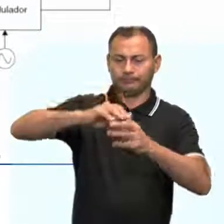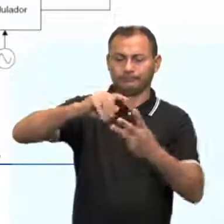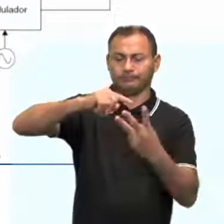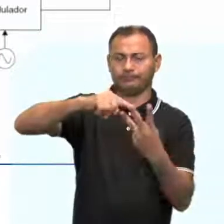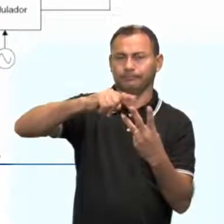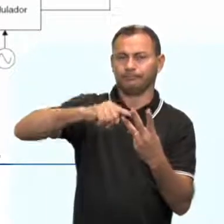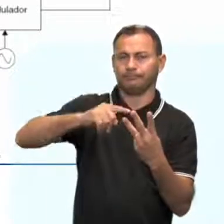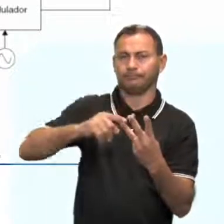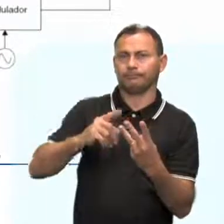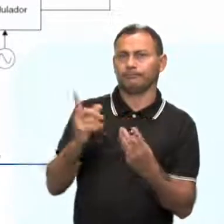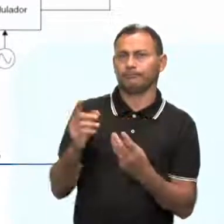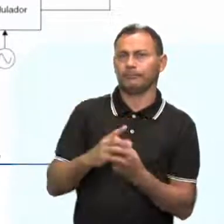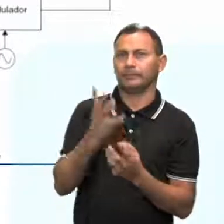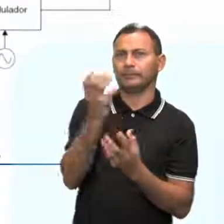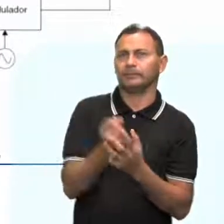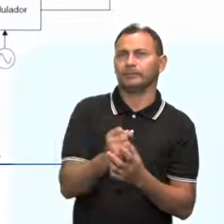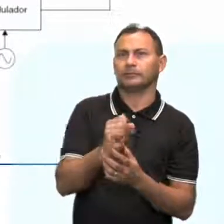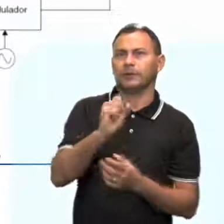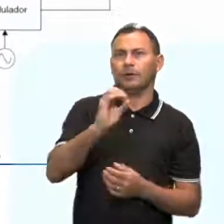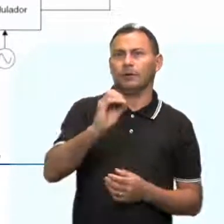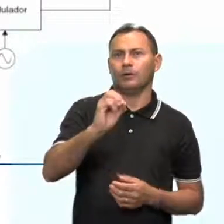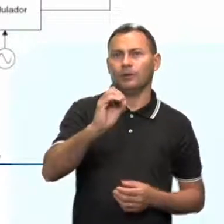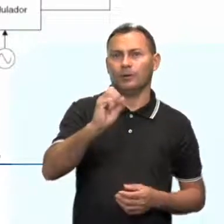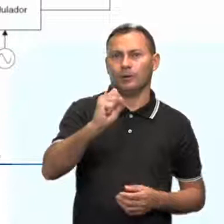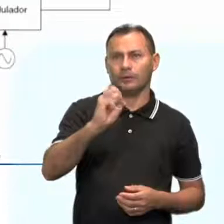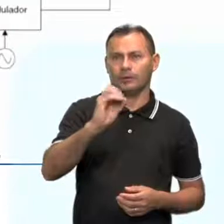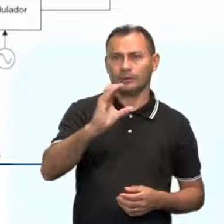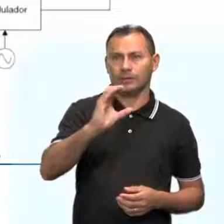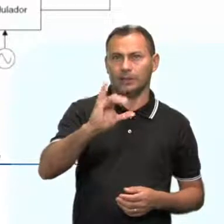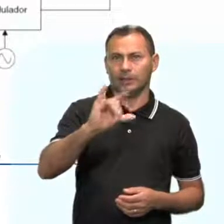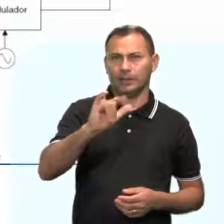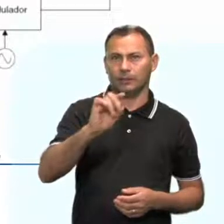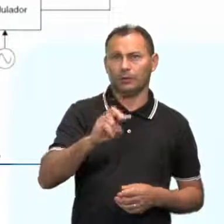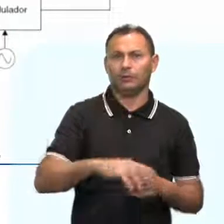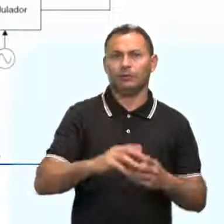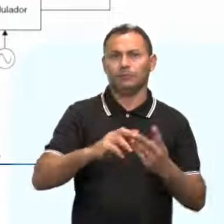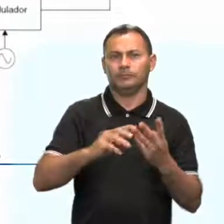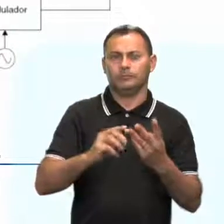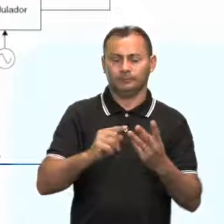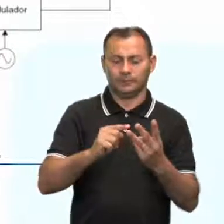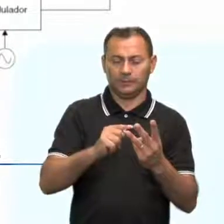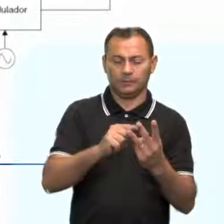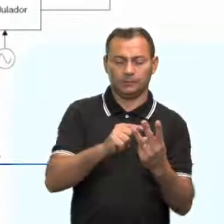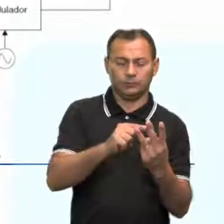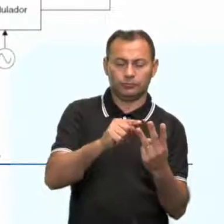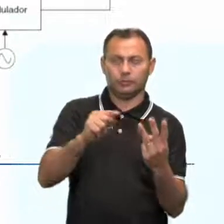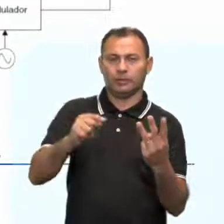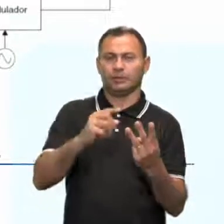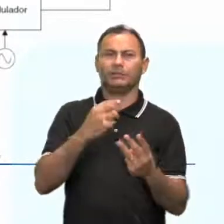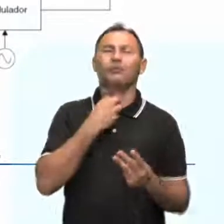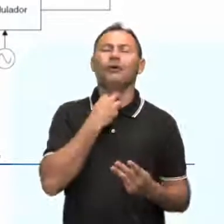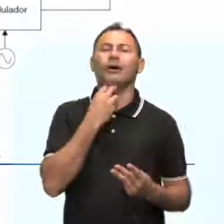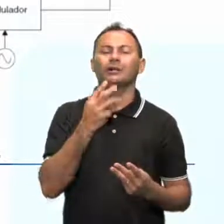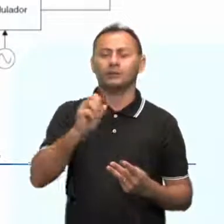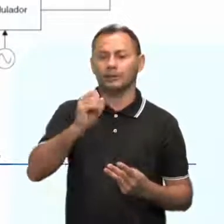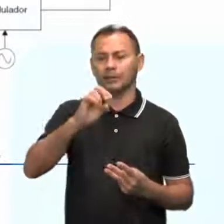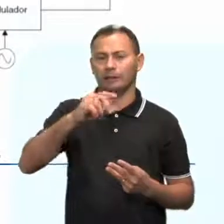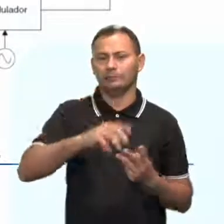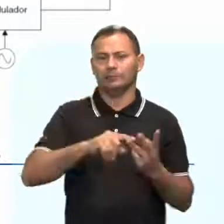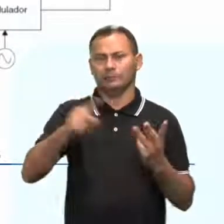aqui da frequência do oscilador. Você tem a banda do seu sinal, aqui um sinal de voz com uma